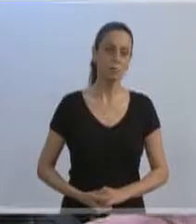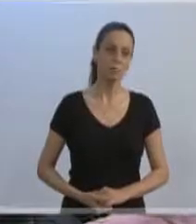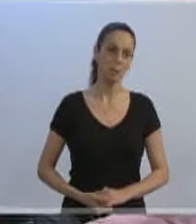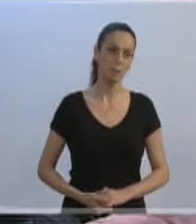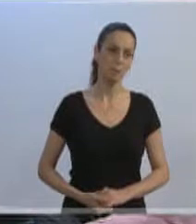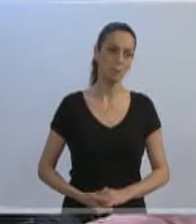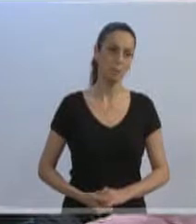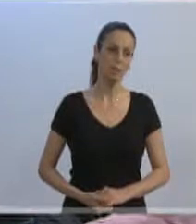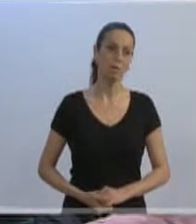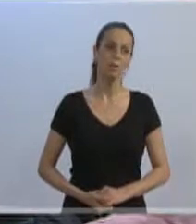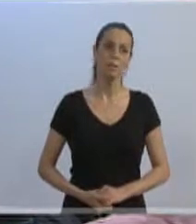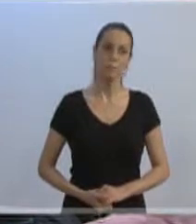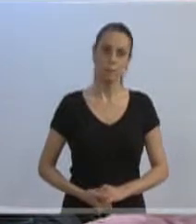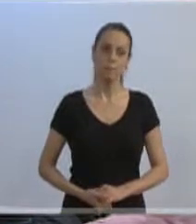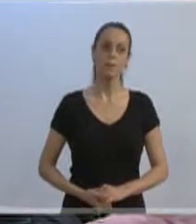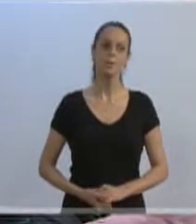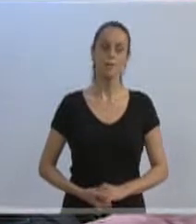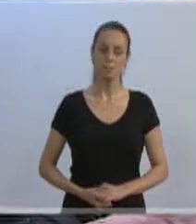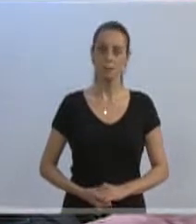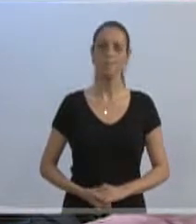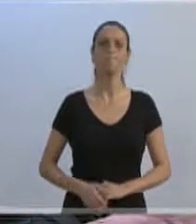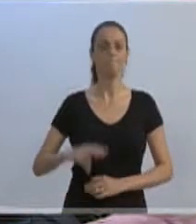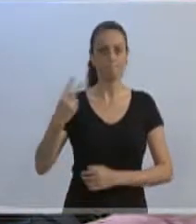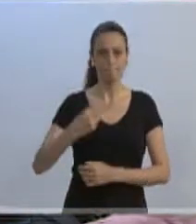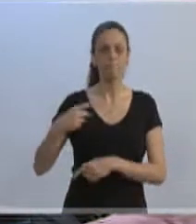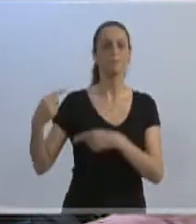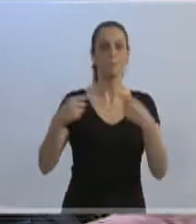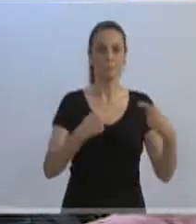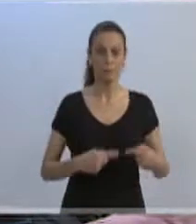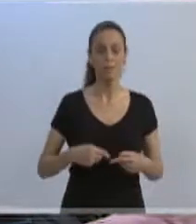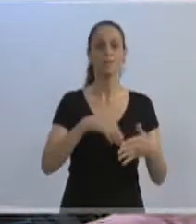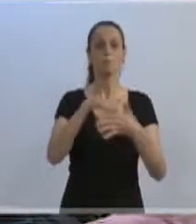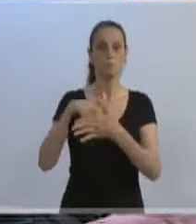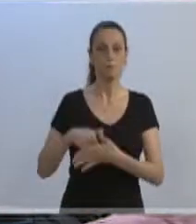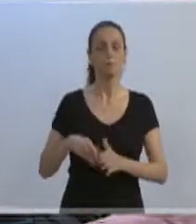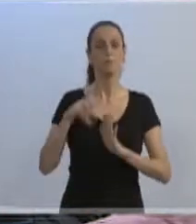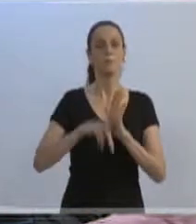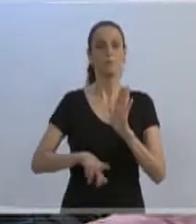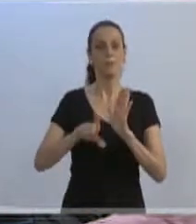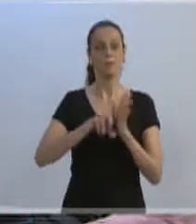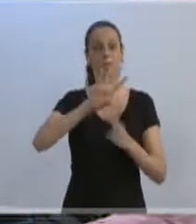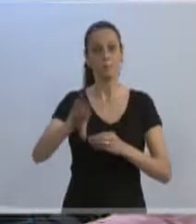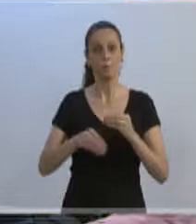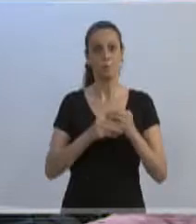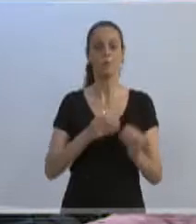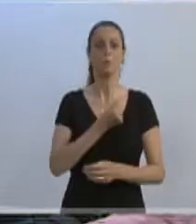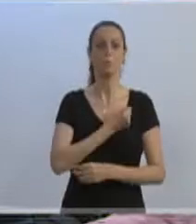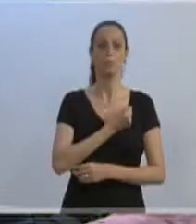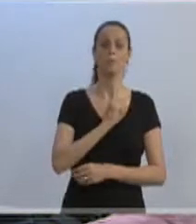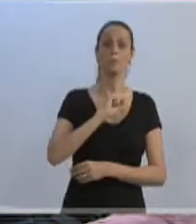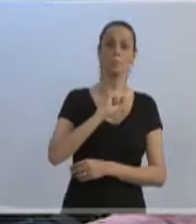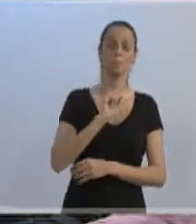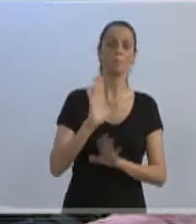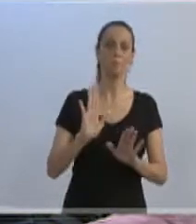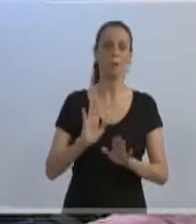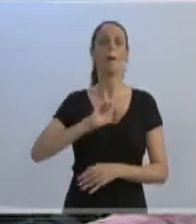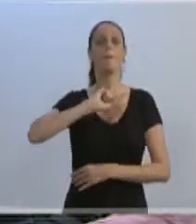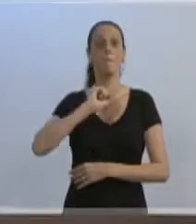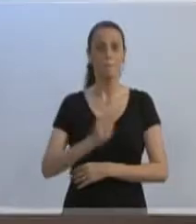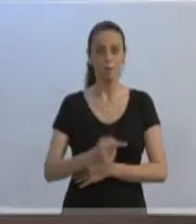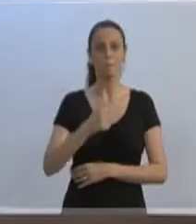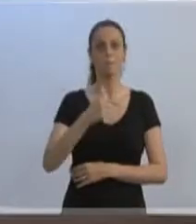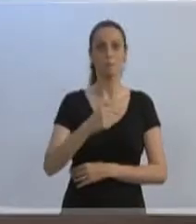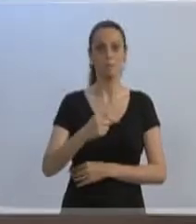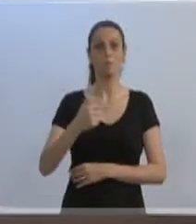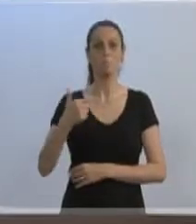ok em segunda discussão e votação o projeto de lei complementar número 101 melhor